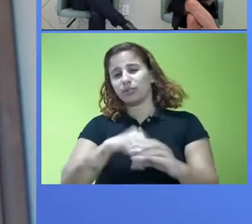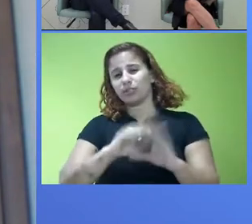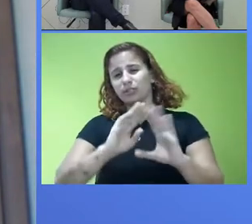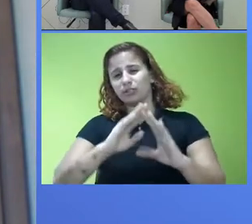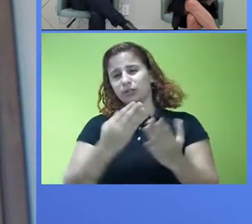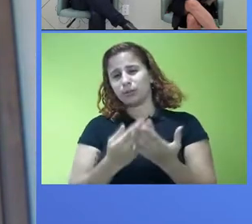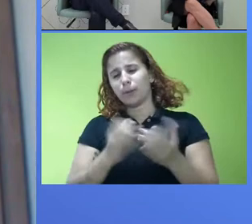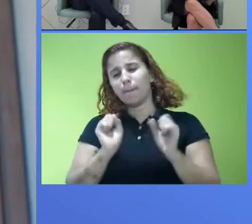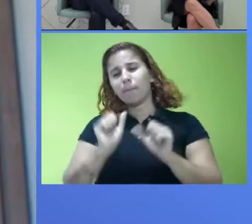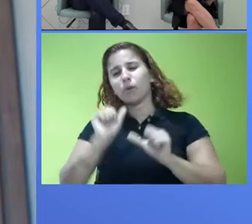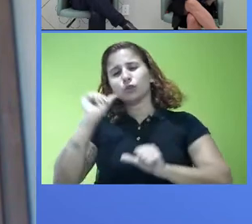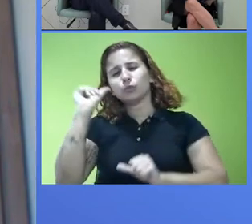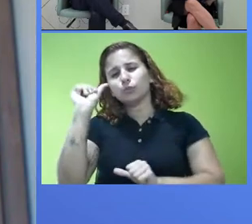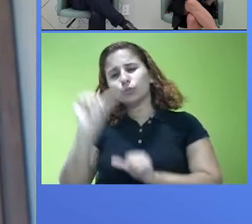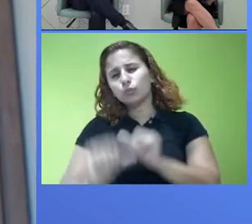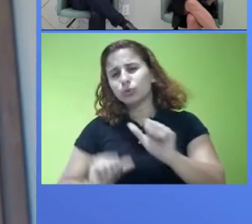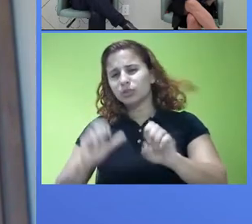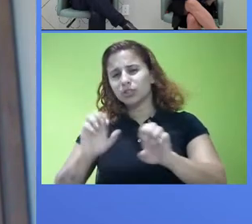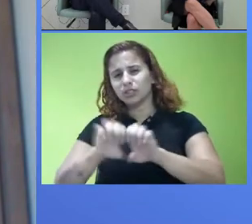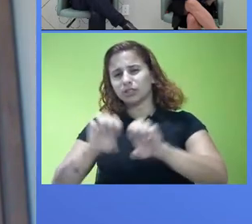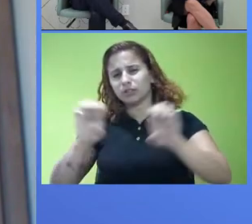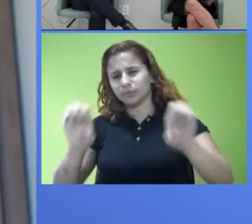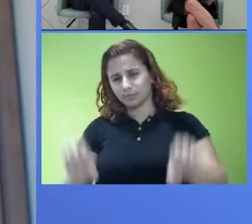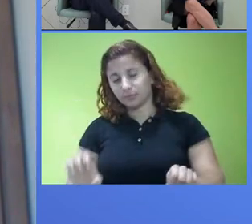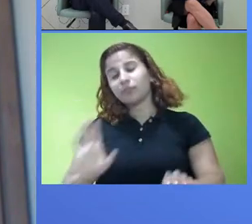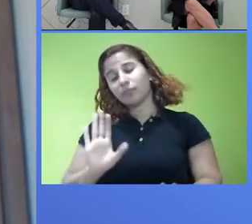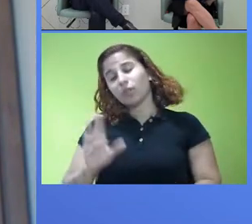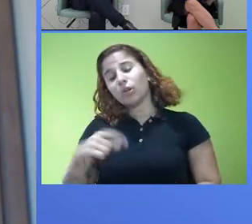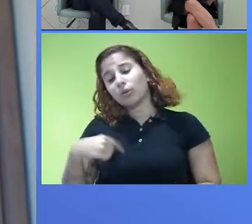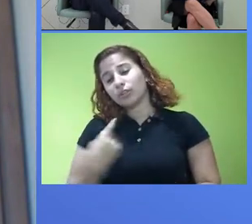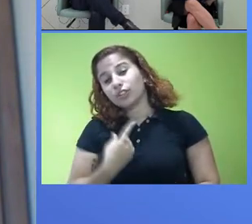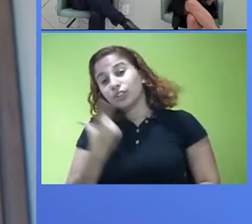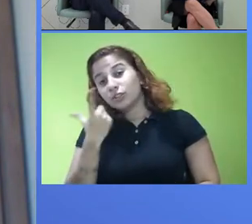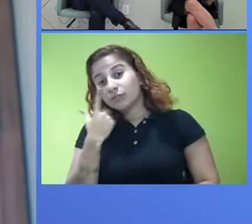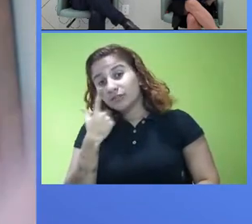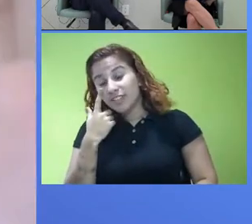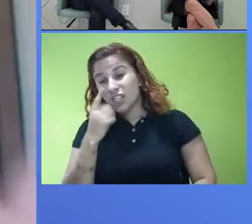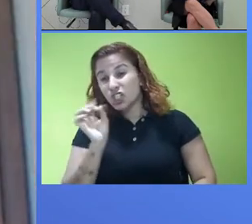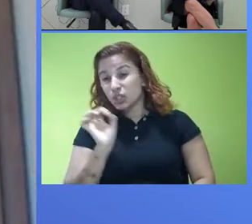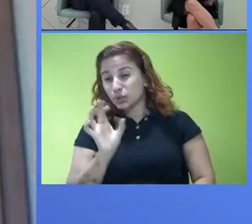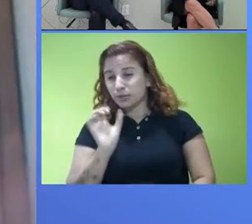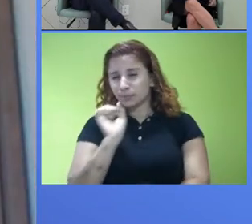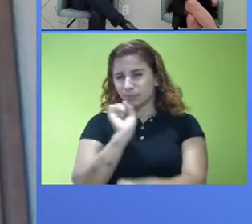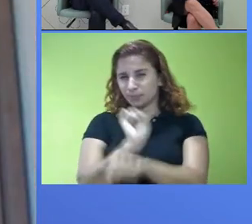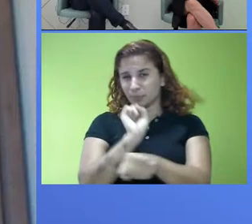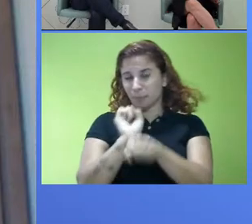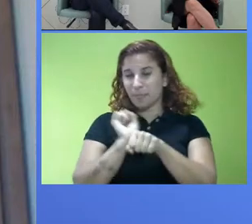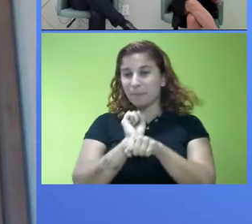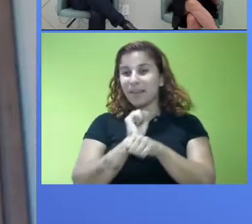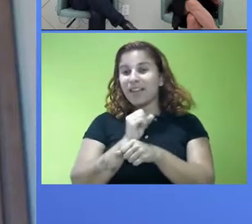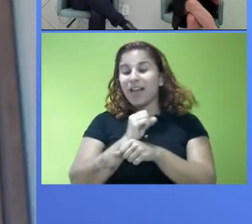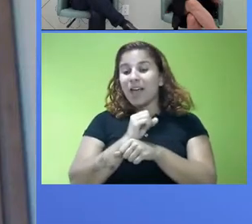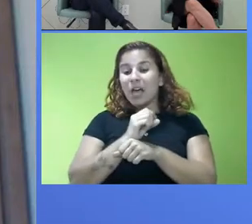estrutura? Então, eu acredito que é por aí. A gente não tem que esperar as condições ideais para que a